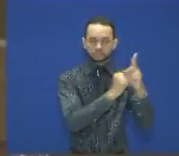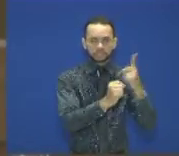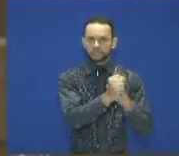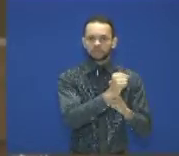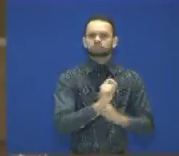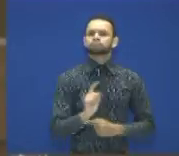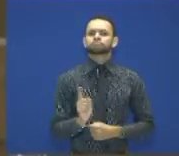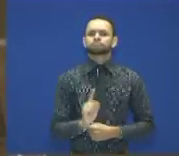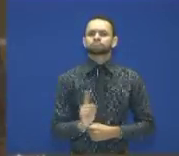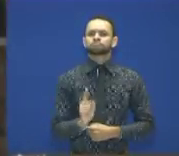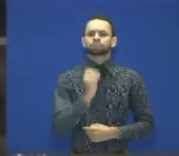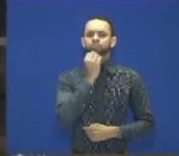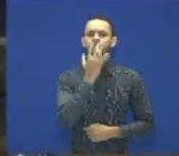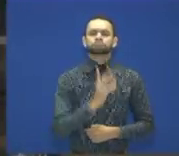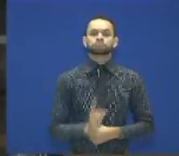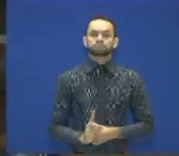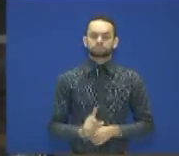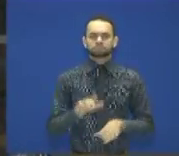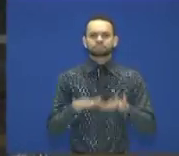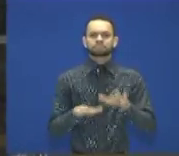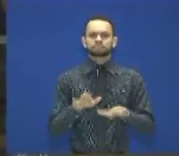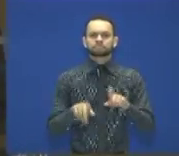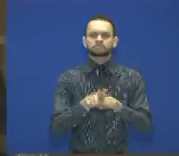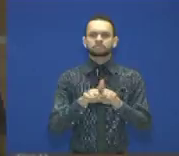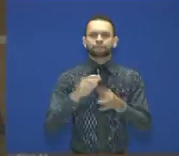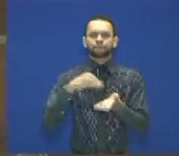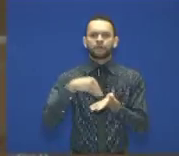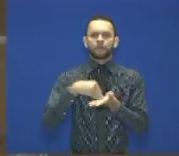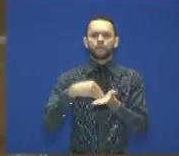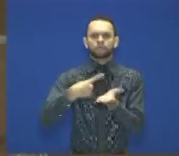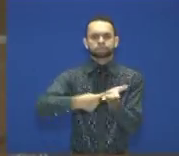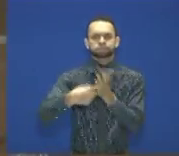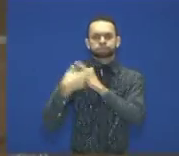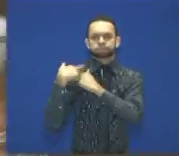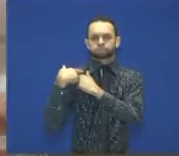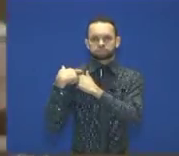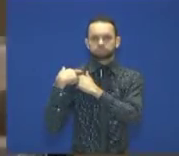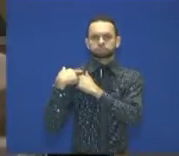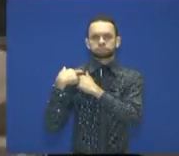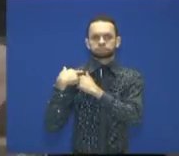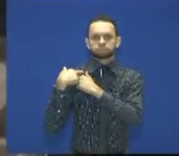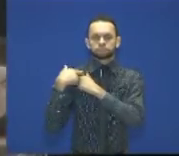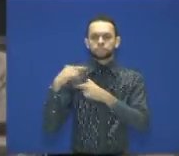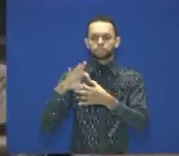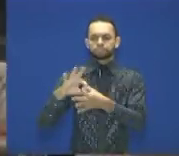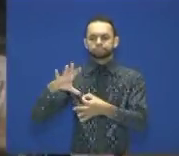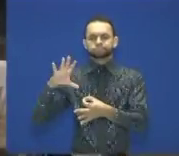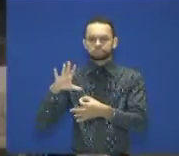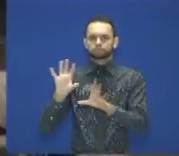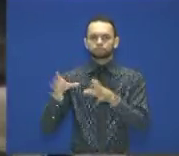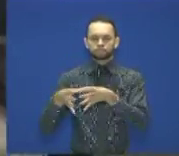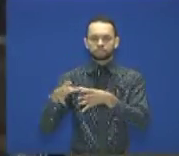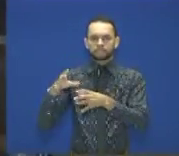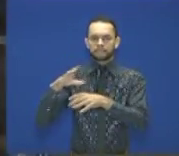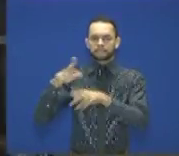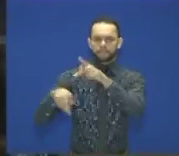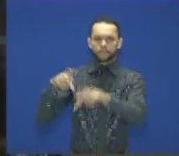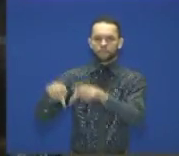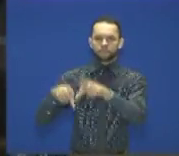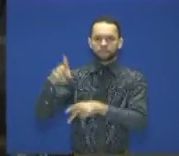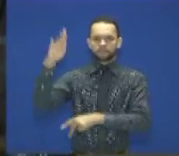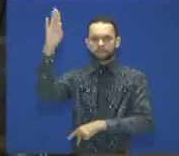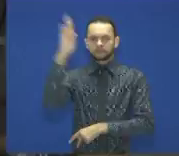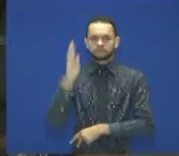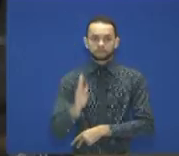política e econômica, descompromissada com as necessidades e o futuro do povo brasileiro. Na